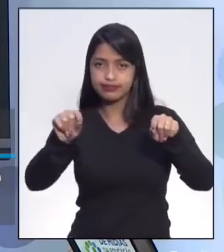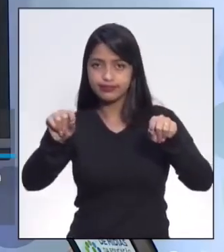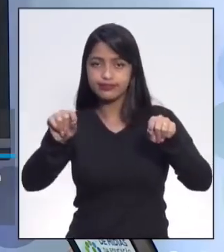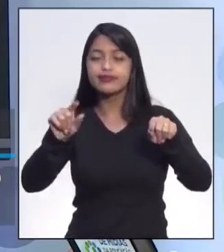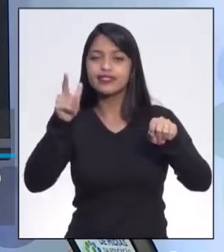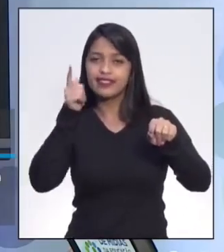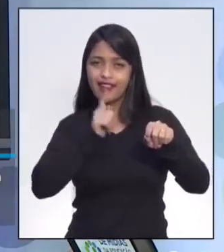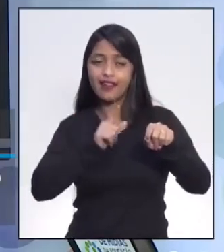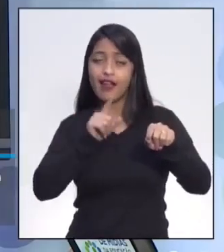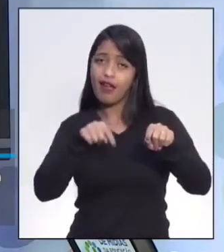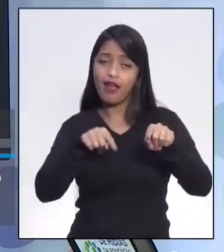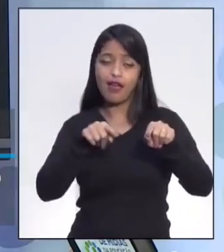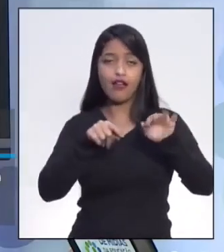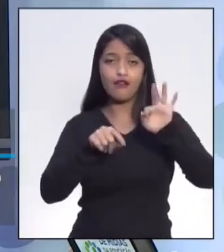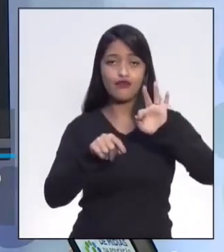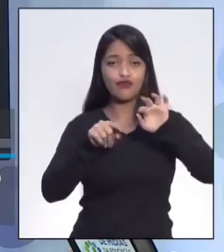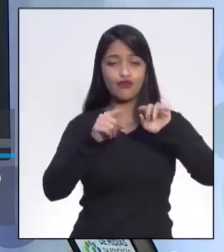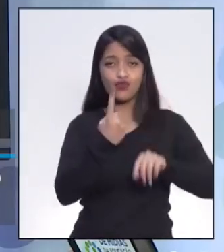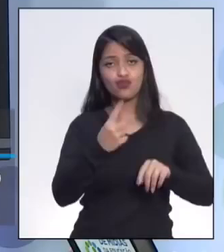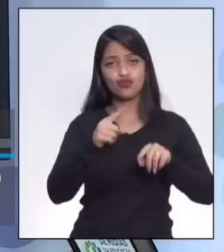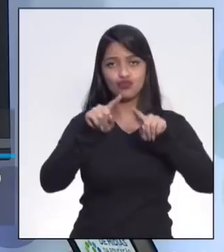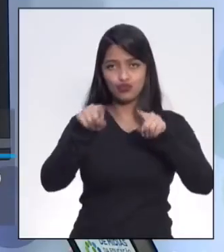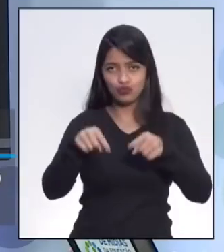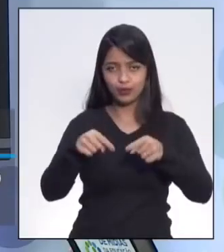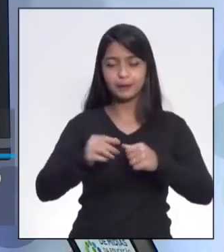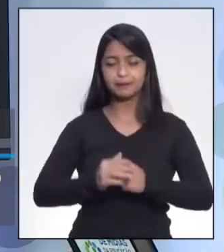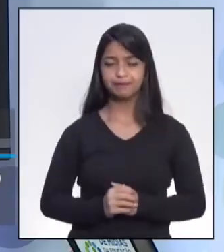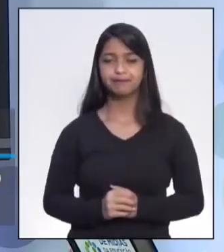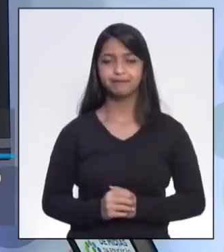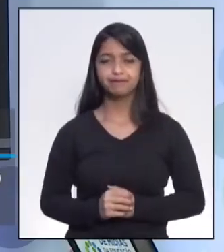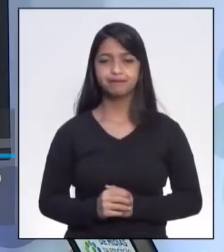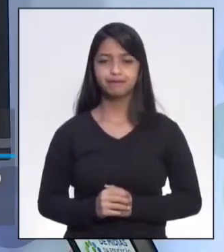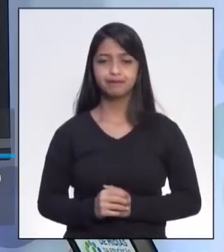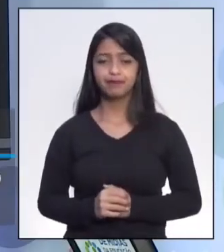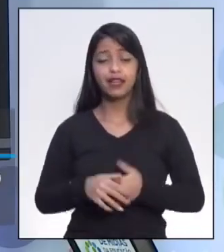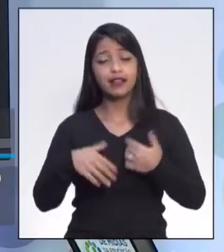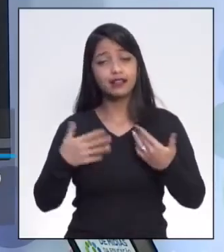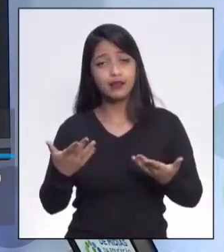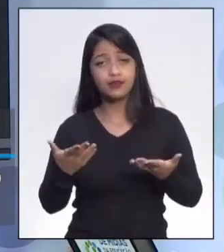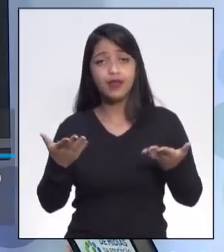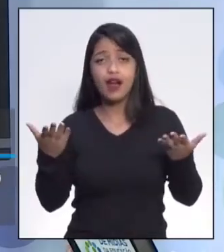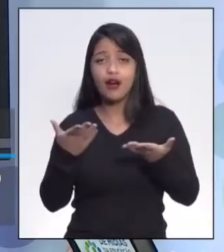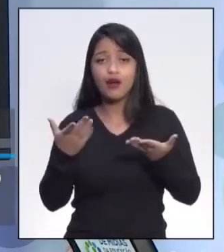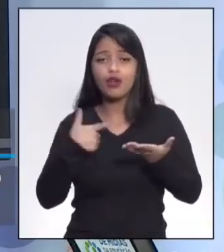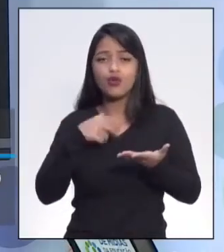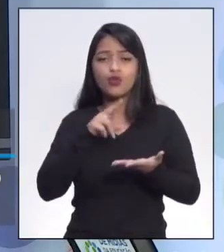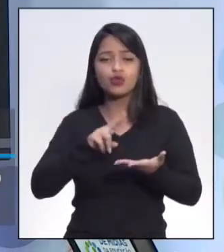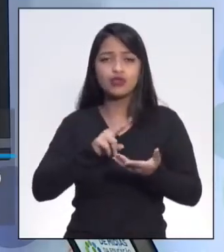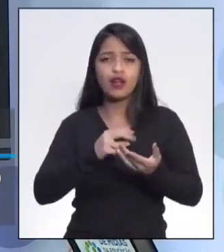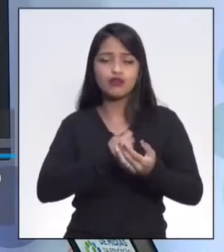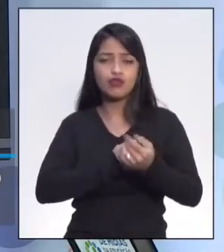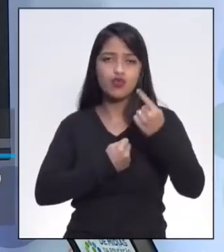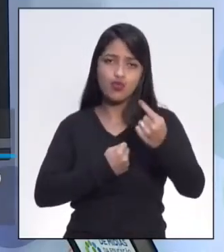primeiro grau. Eu vou considerar só o 1 e o 2. Vou até colocar mais para cima.